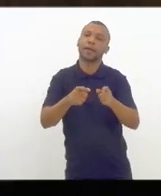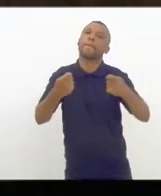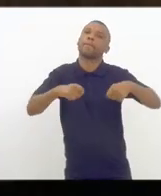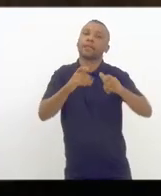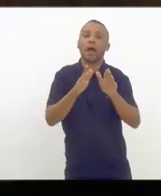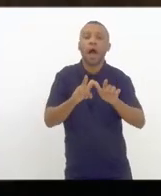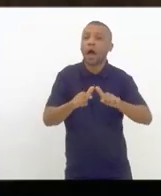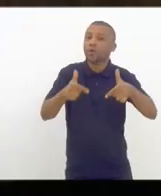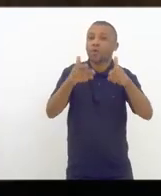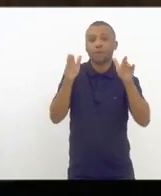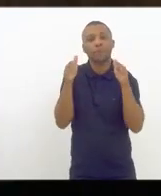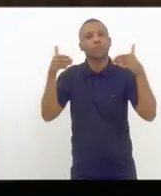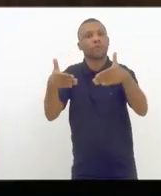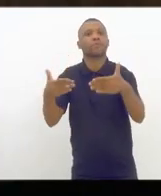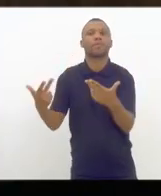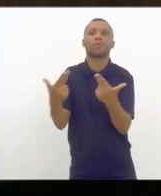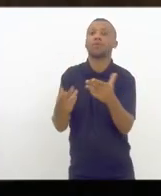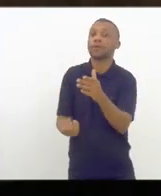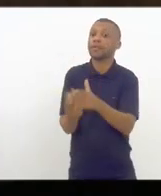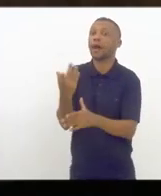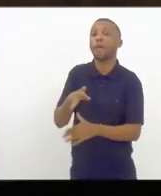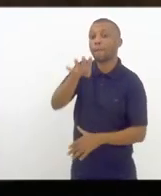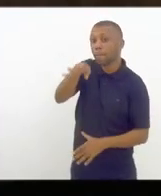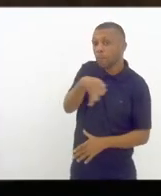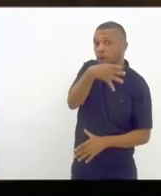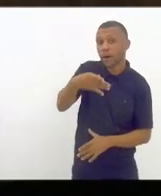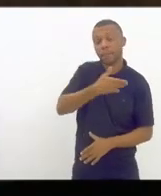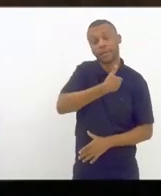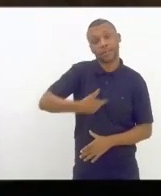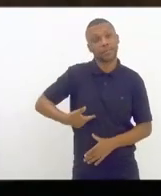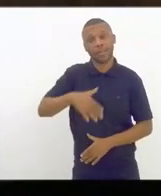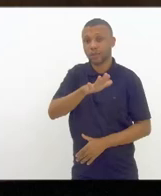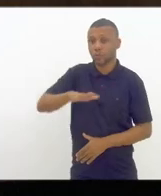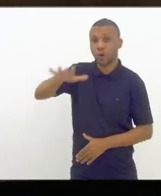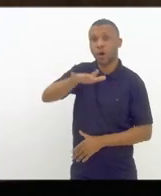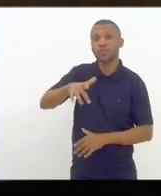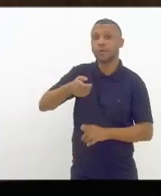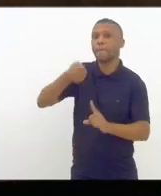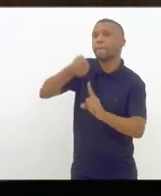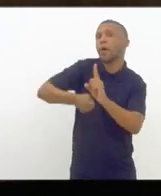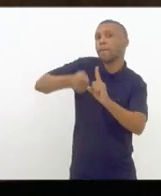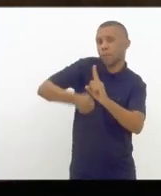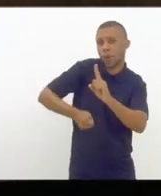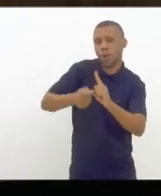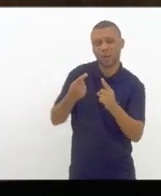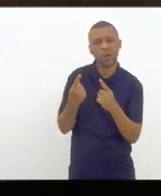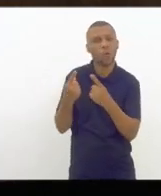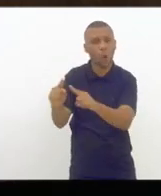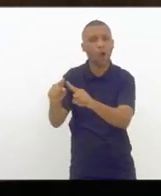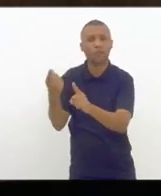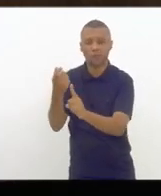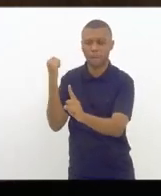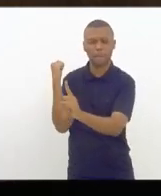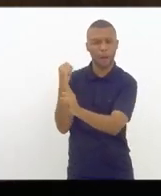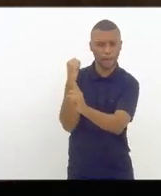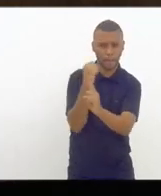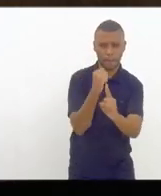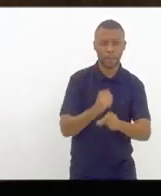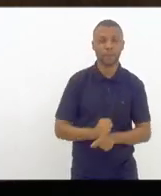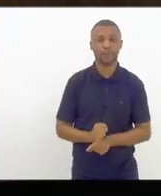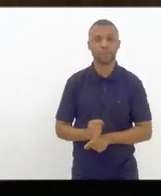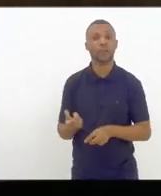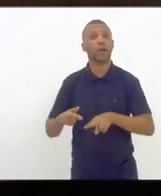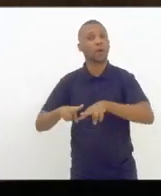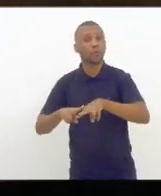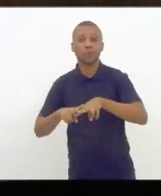específicas, como instituir um programa estadual de enfrentamento ao feminicídio. Portanto, pela Comissão de Defesa dos